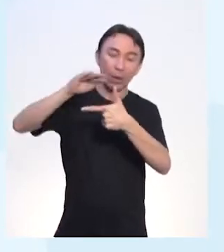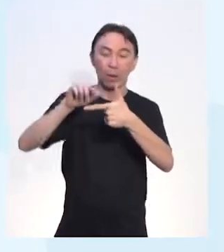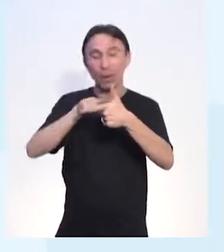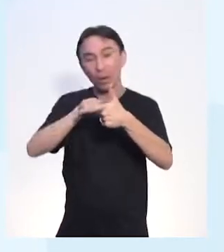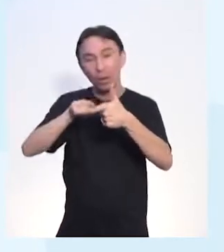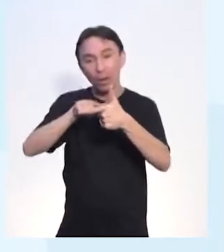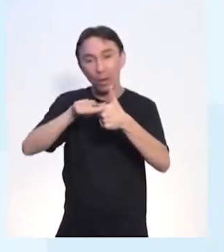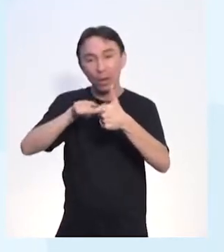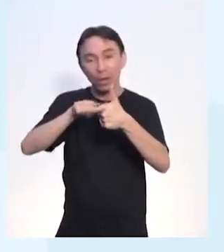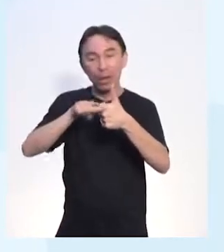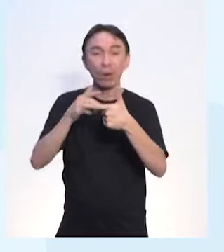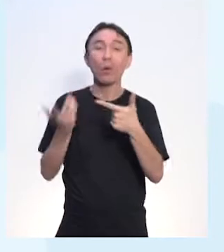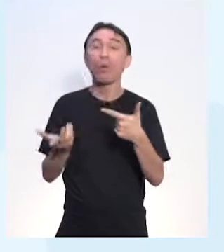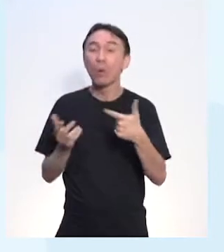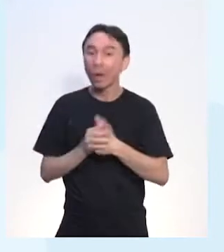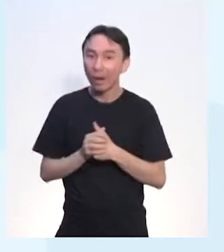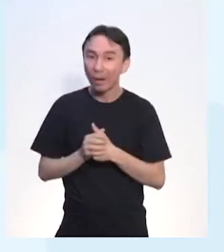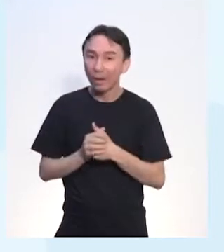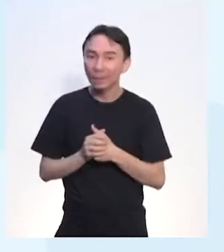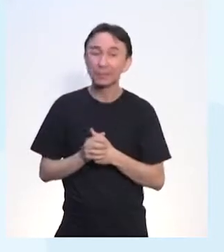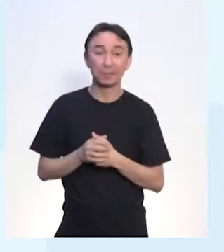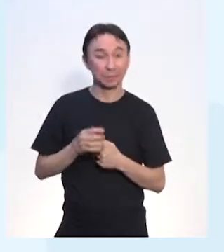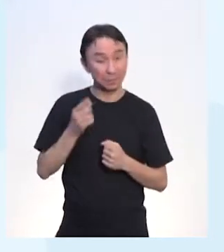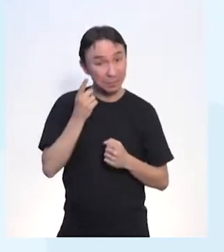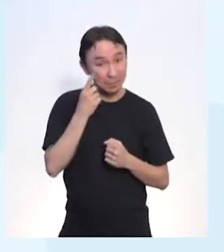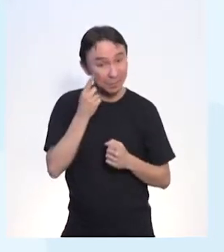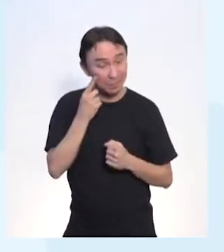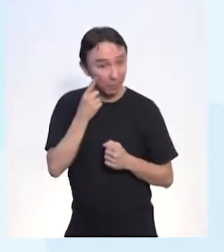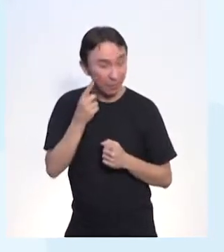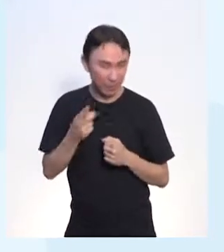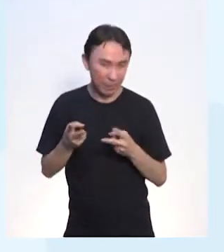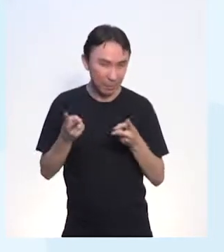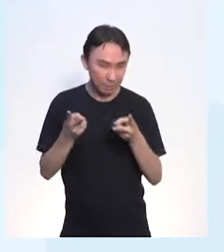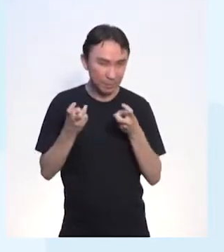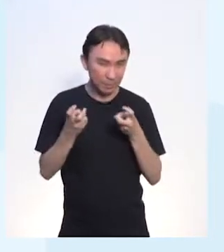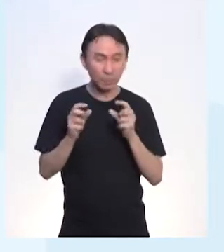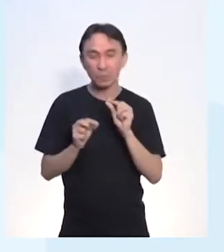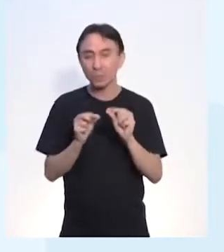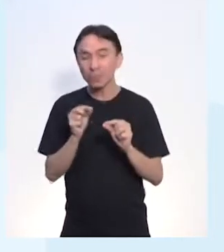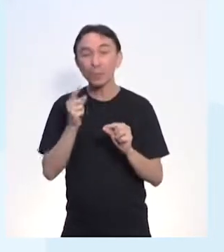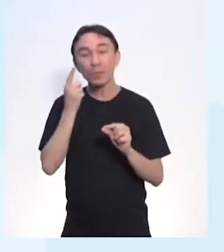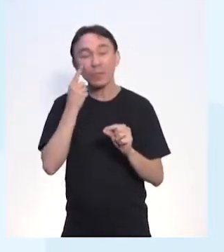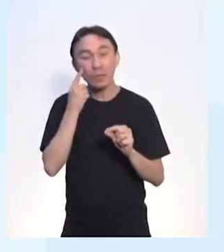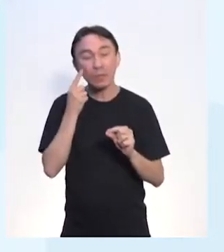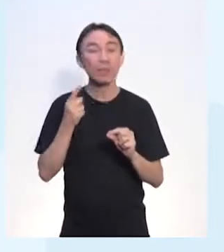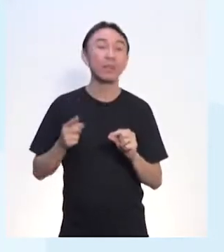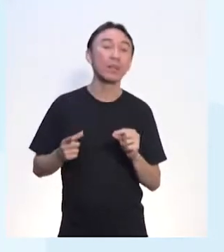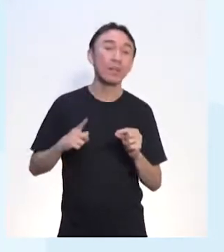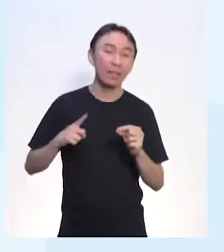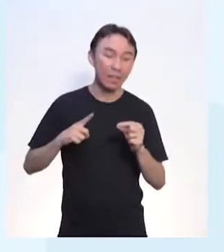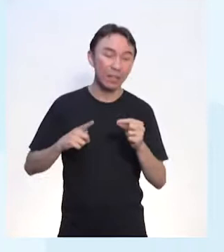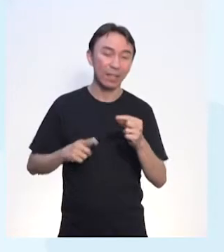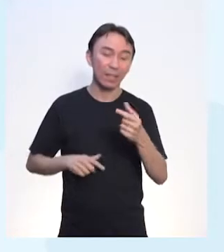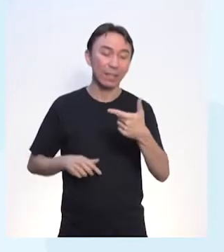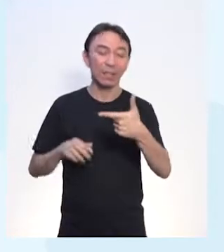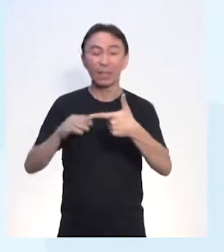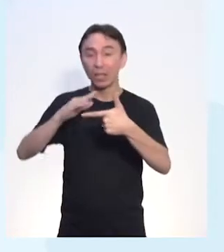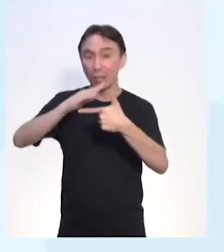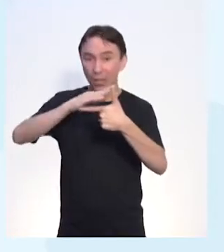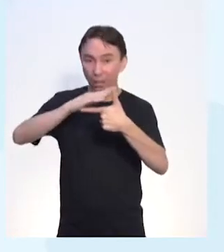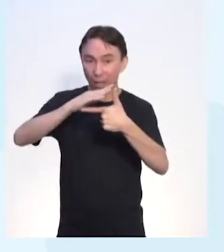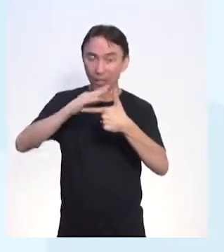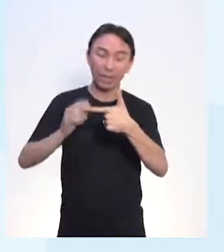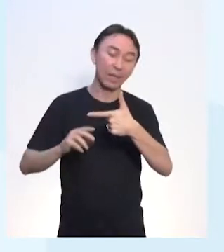daqui. Observa só, eu vou verificar a relação entre os lados do triângulo